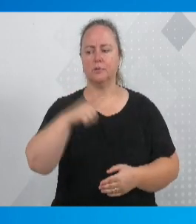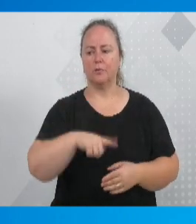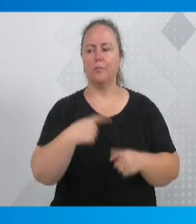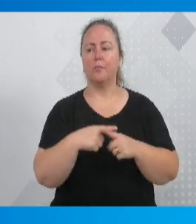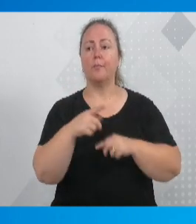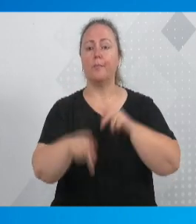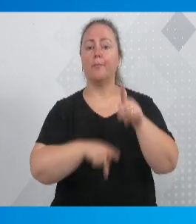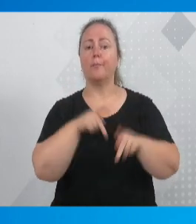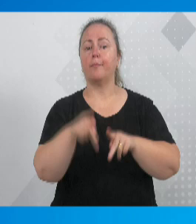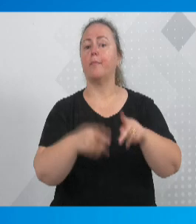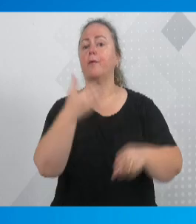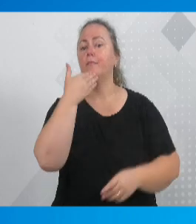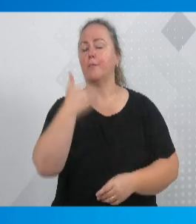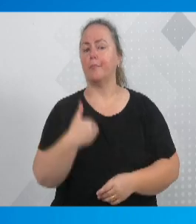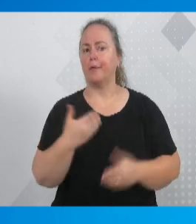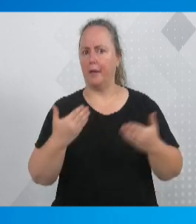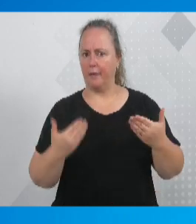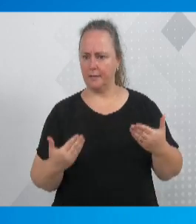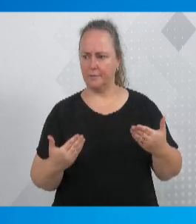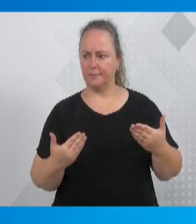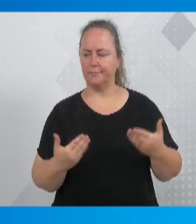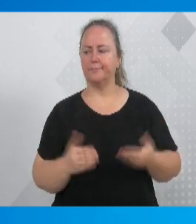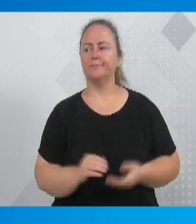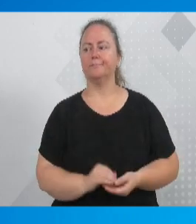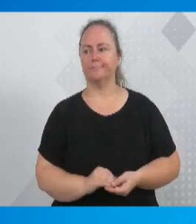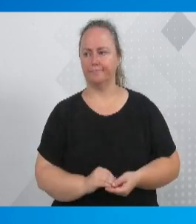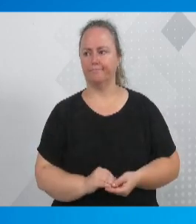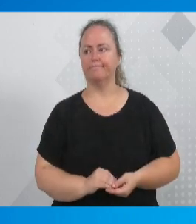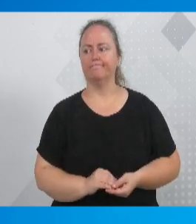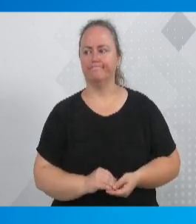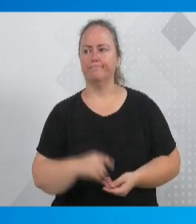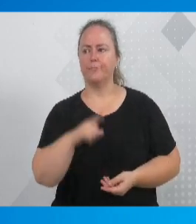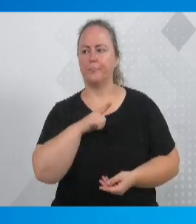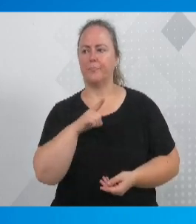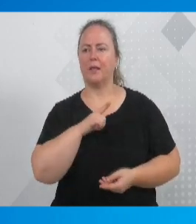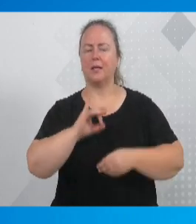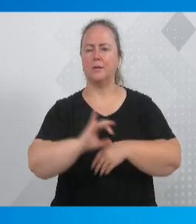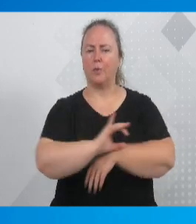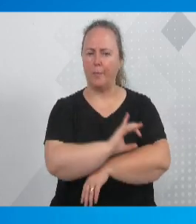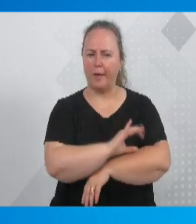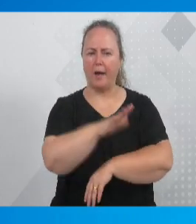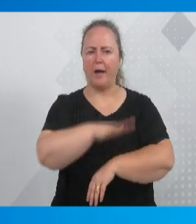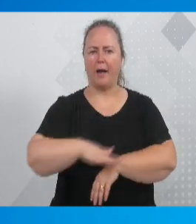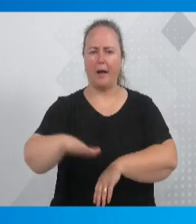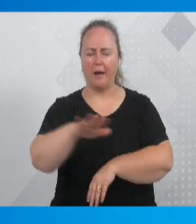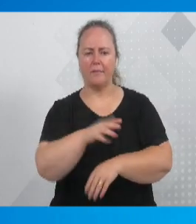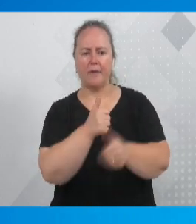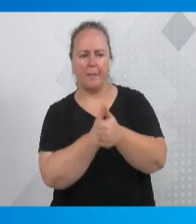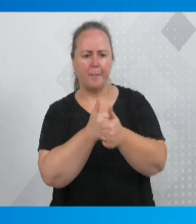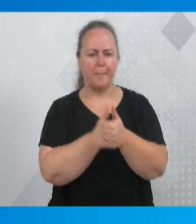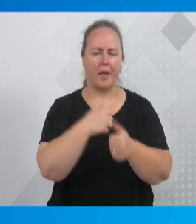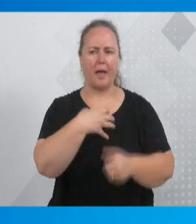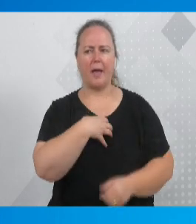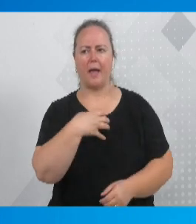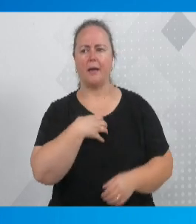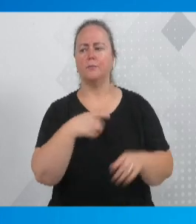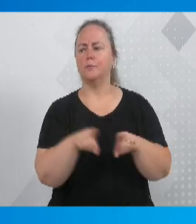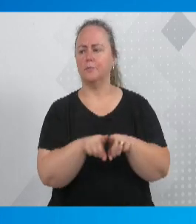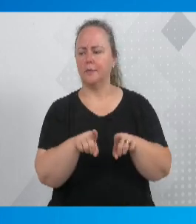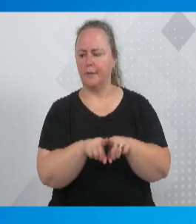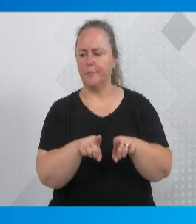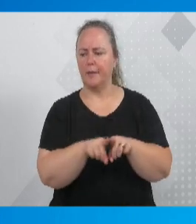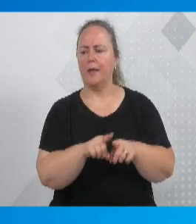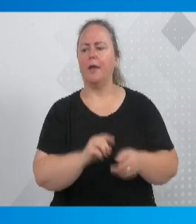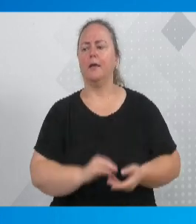população nos cobra aí diz que o Ito é é só hoje só tá na etava não negativo nascia nas proximidades da Rua Bahia tem lutado pela Rua